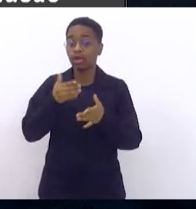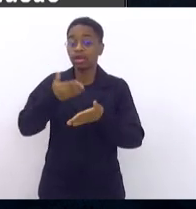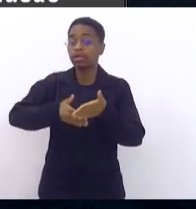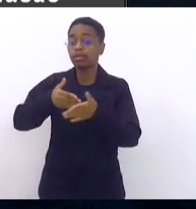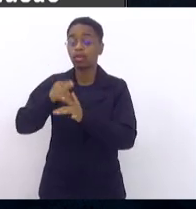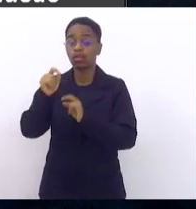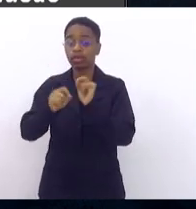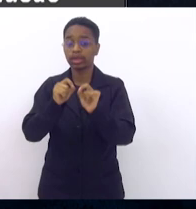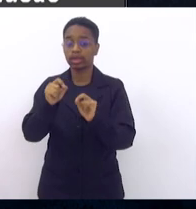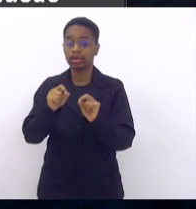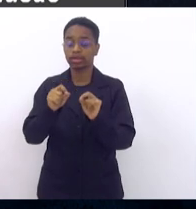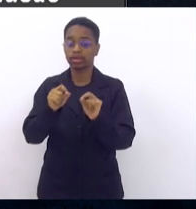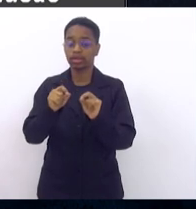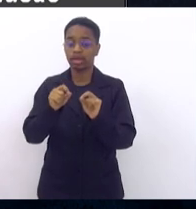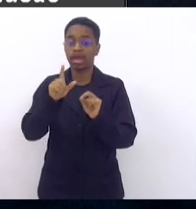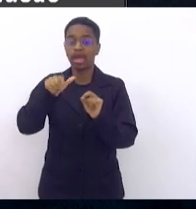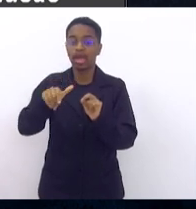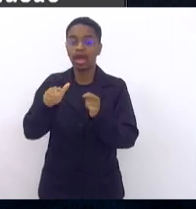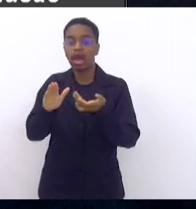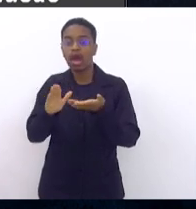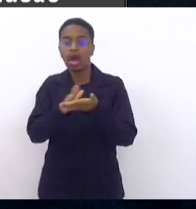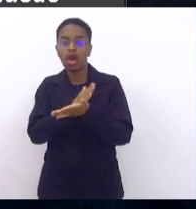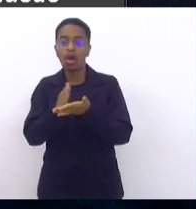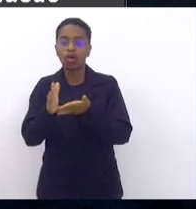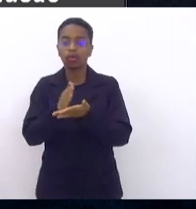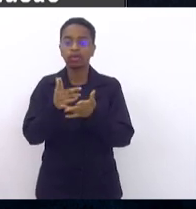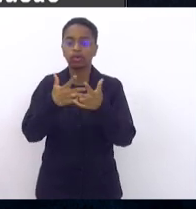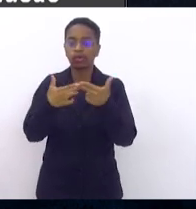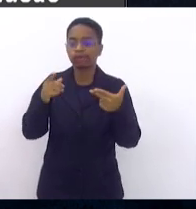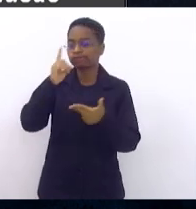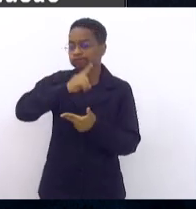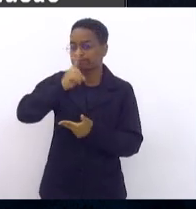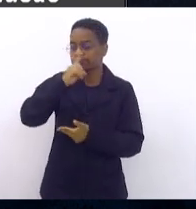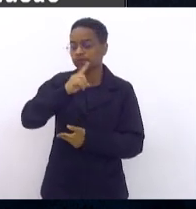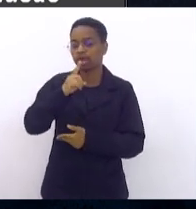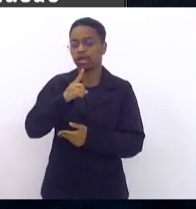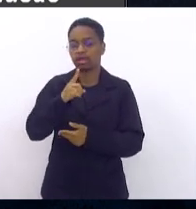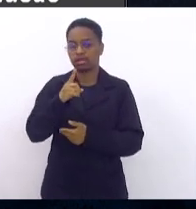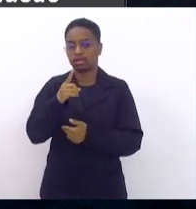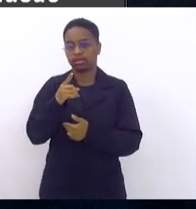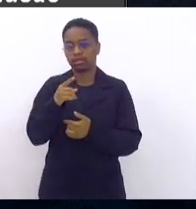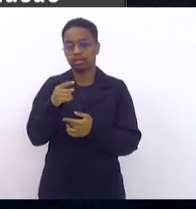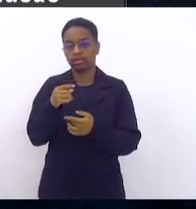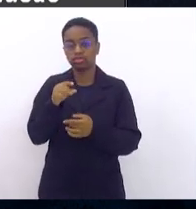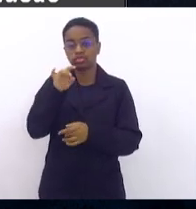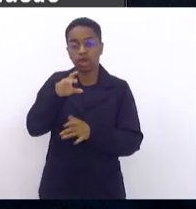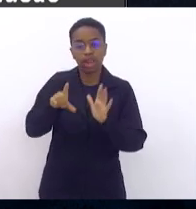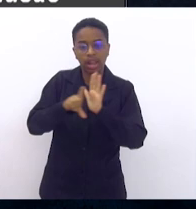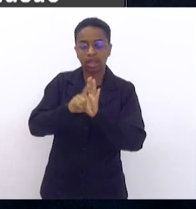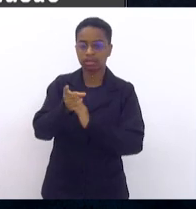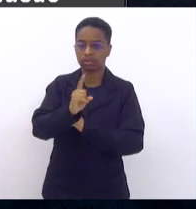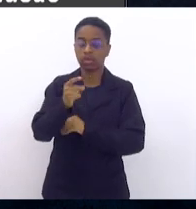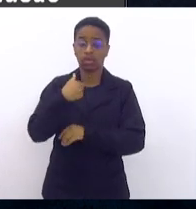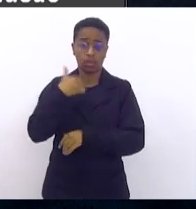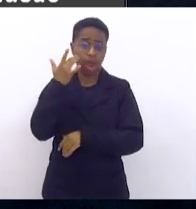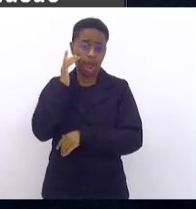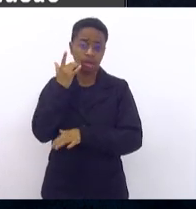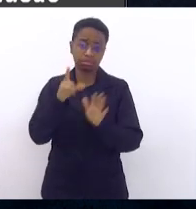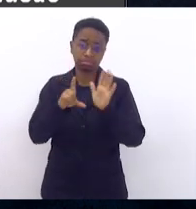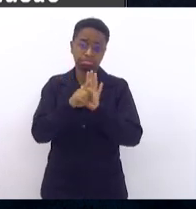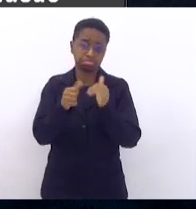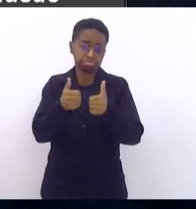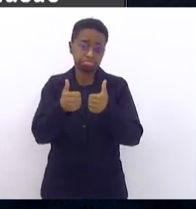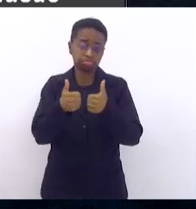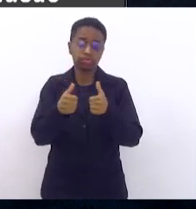é exatamente algum algumas lacunas constituídas né Não pela legislação eu acho a legislação e